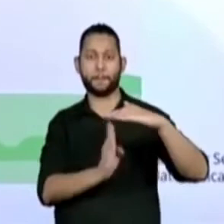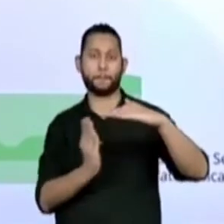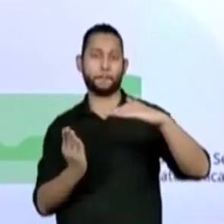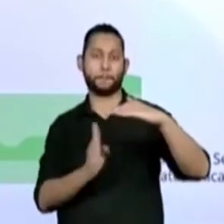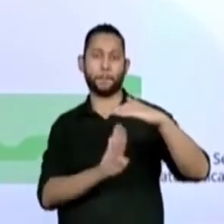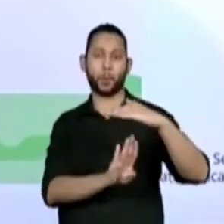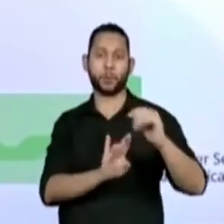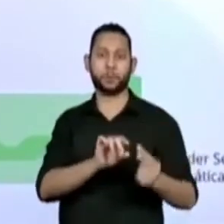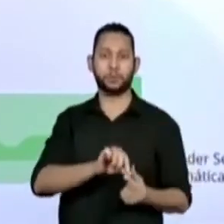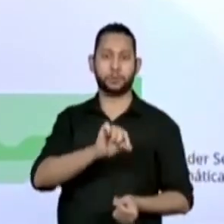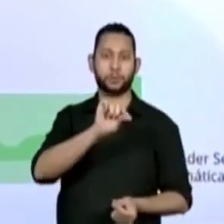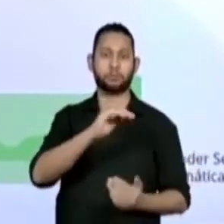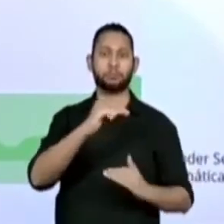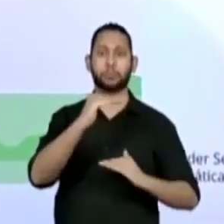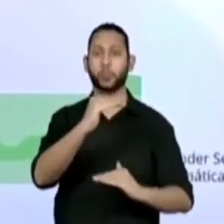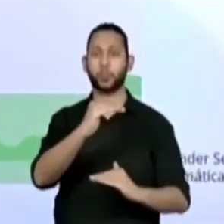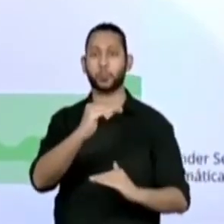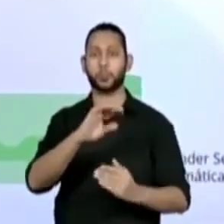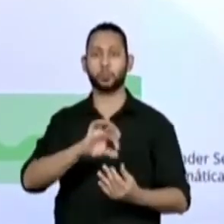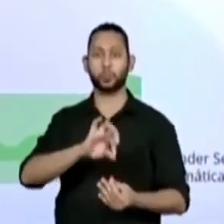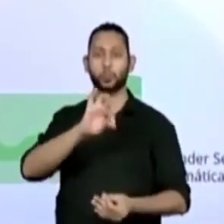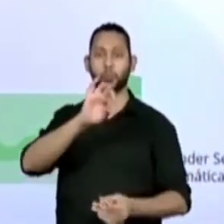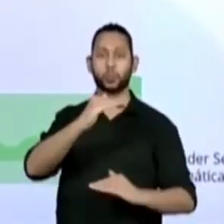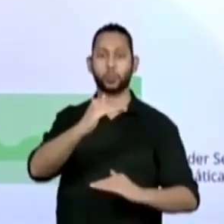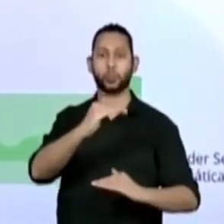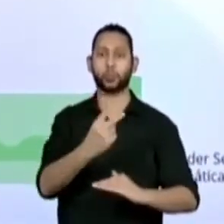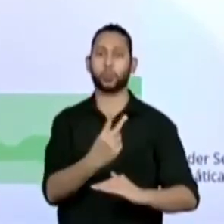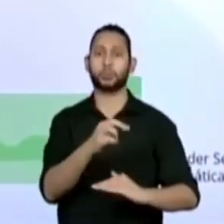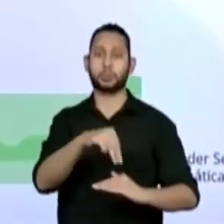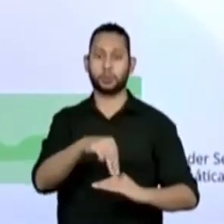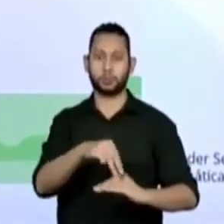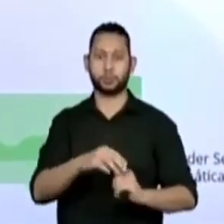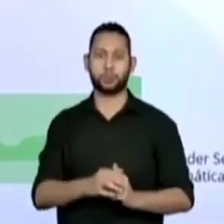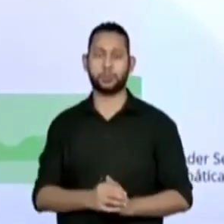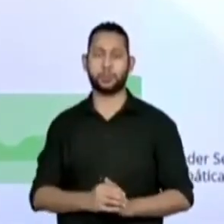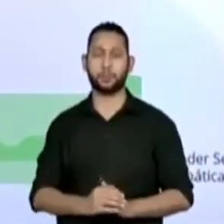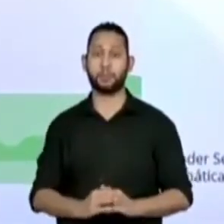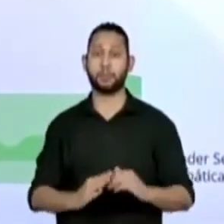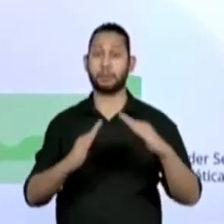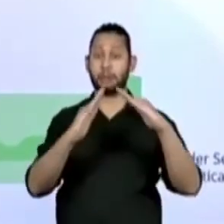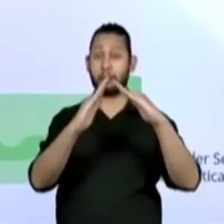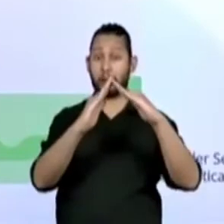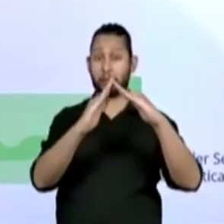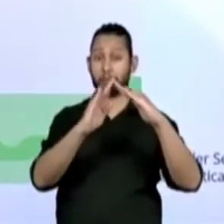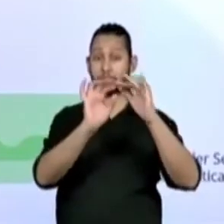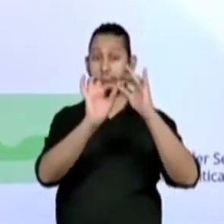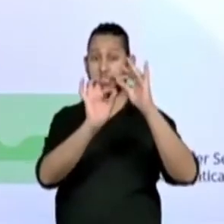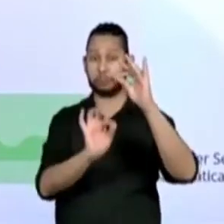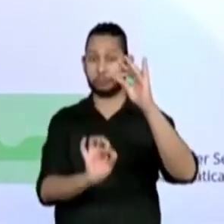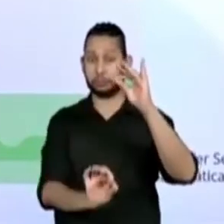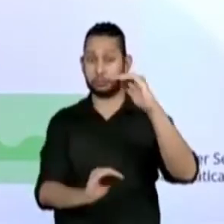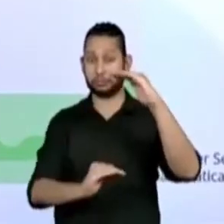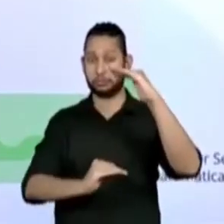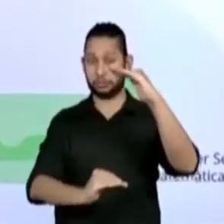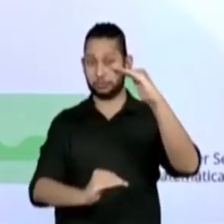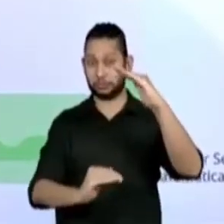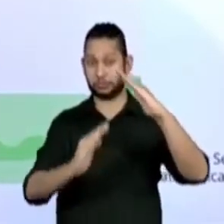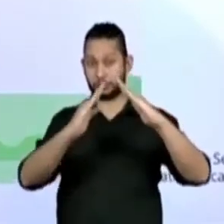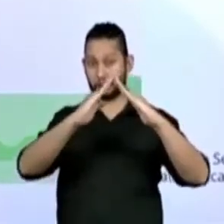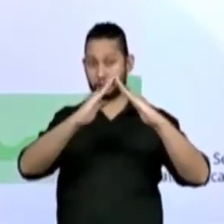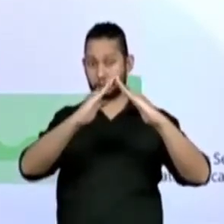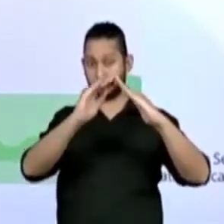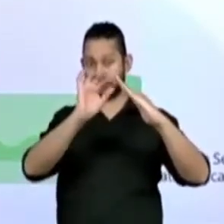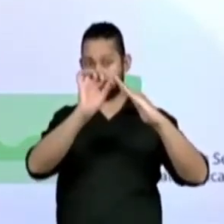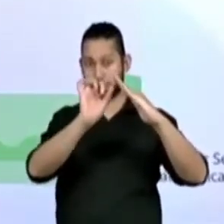de 2 metros, certo? Que a casa é em torno de 4